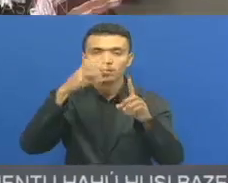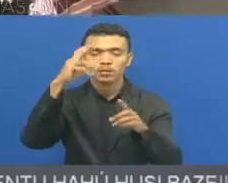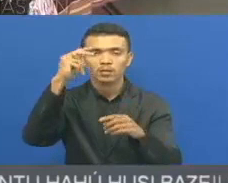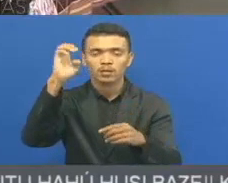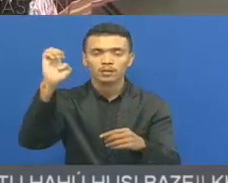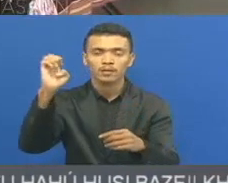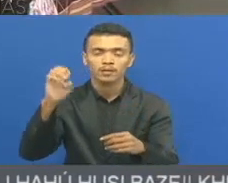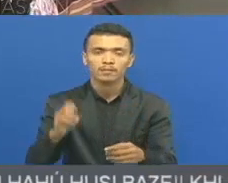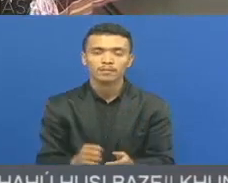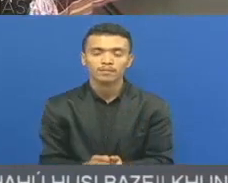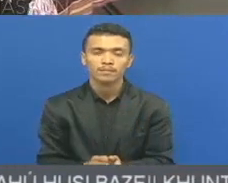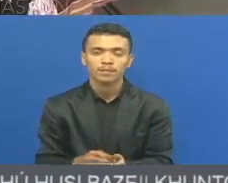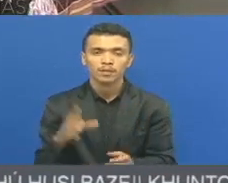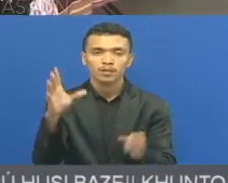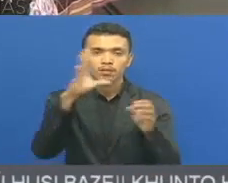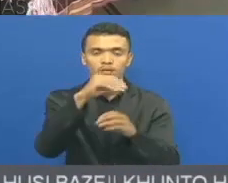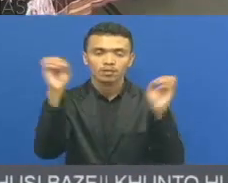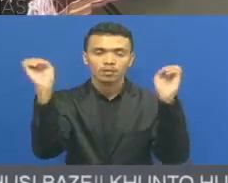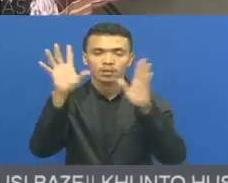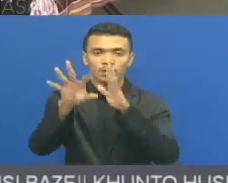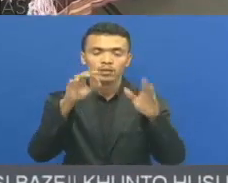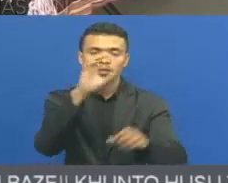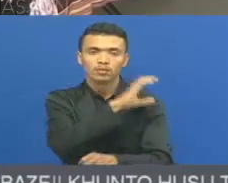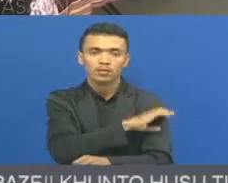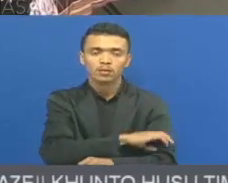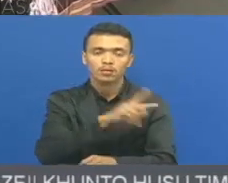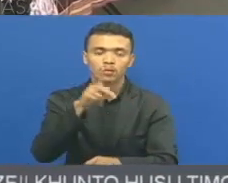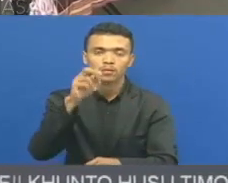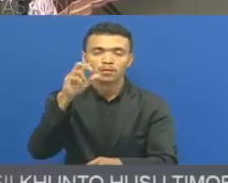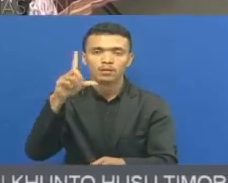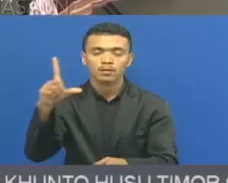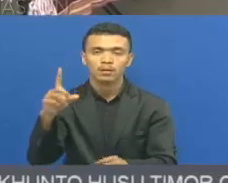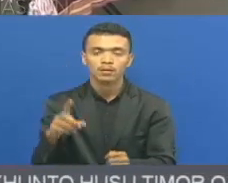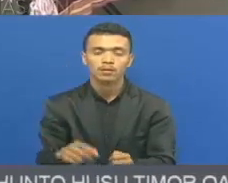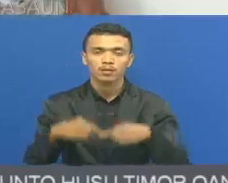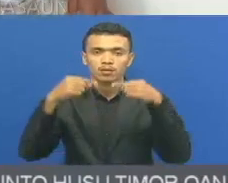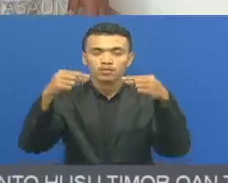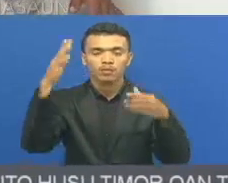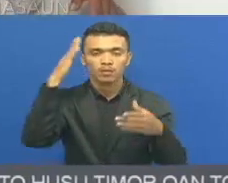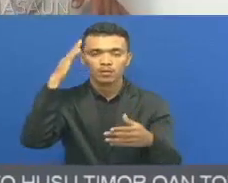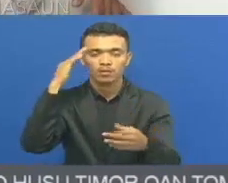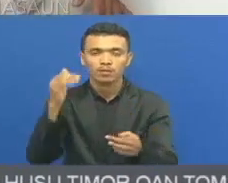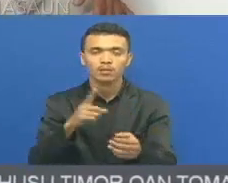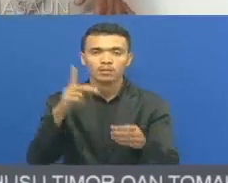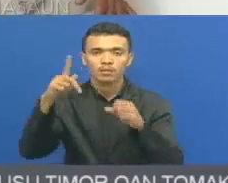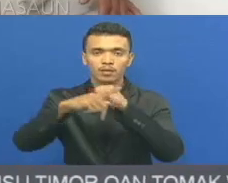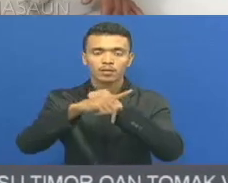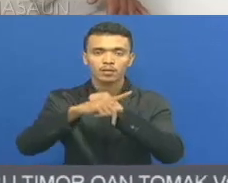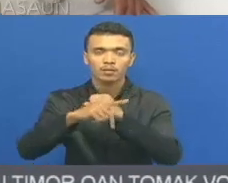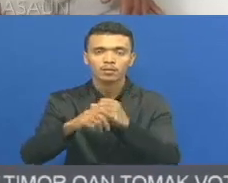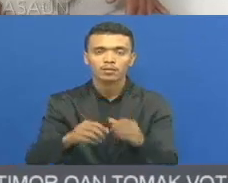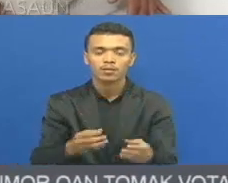Nacional Eleição CNE, no la retan segurança a Polícia Nacional Timor-Leste. Foi no infalicata, partido Undir Tim mos